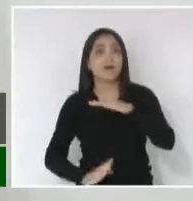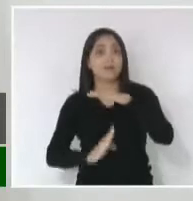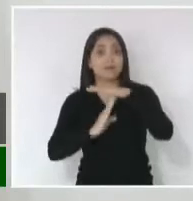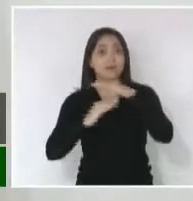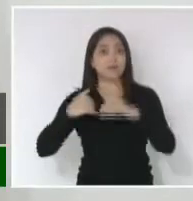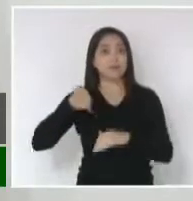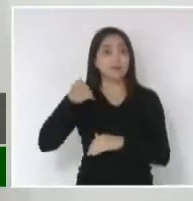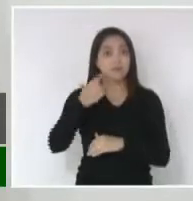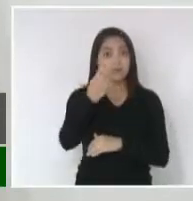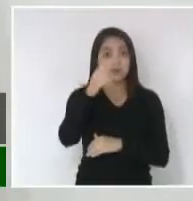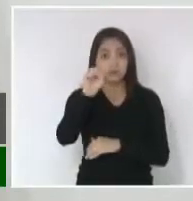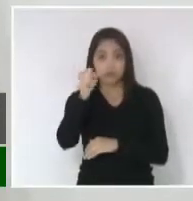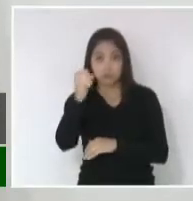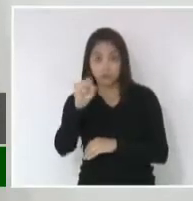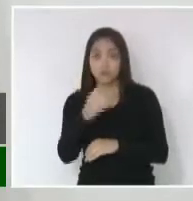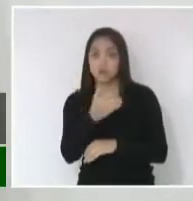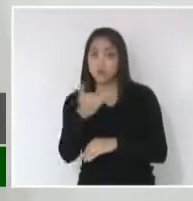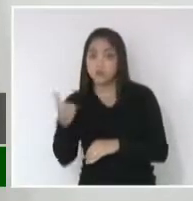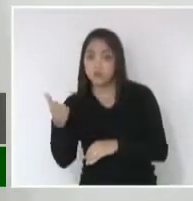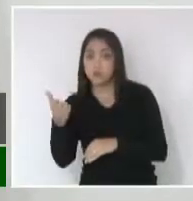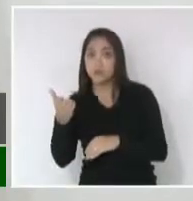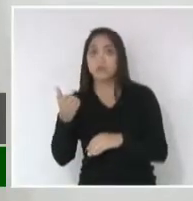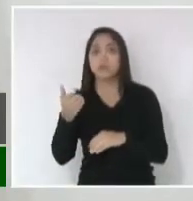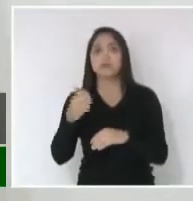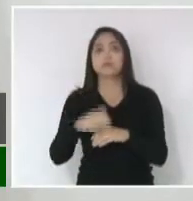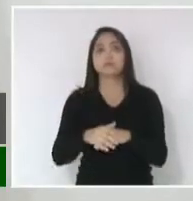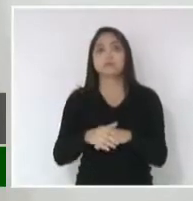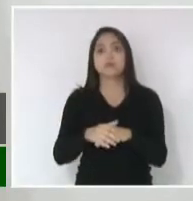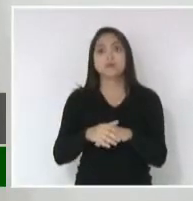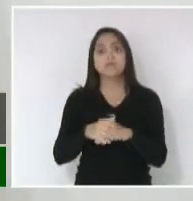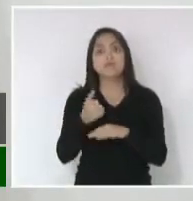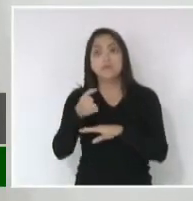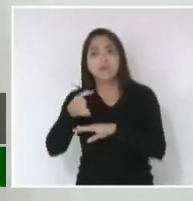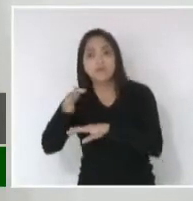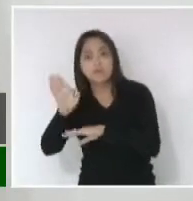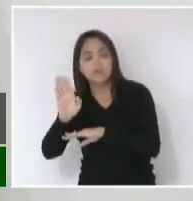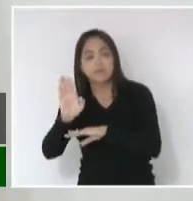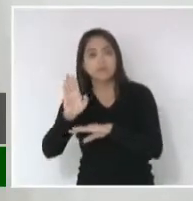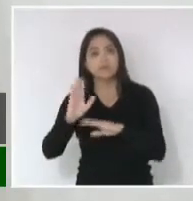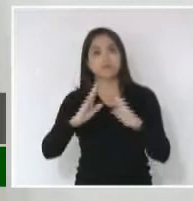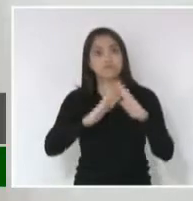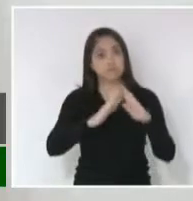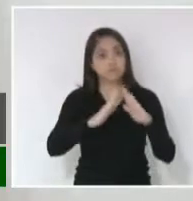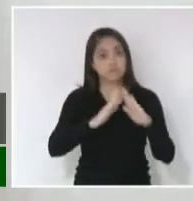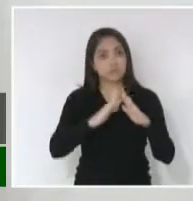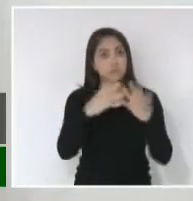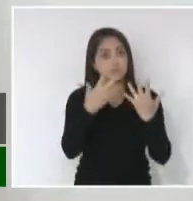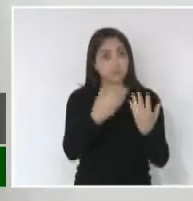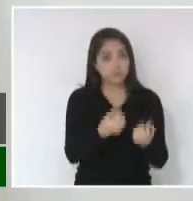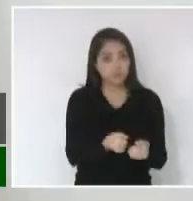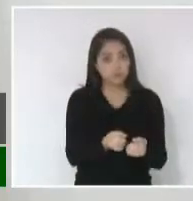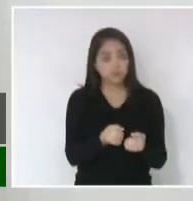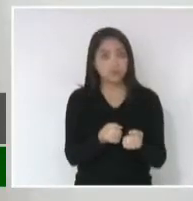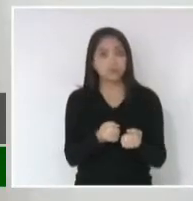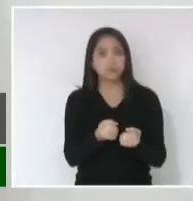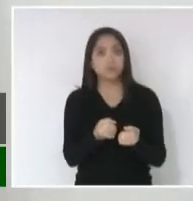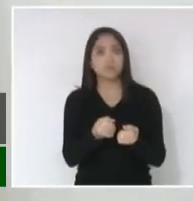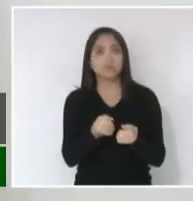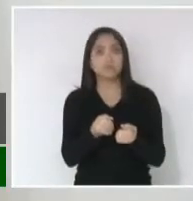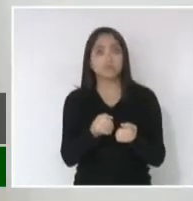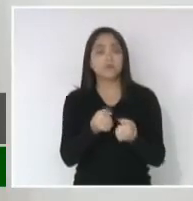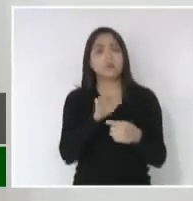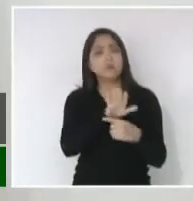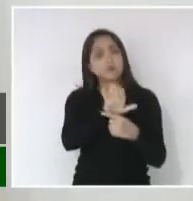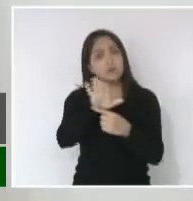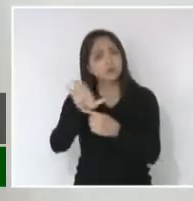anos, quando eles precisam deixar os abrigos. Caros colegas, isso é dar esperança